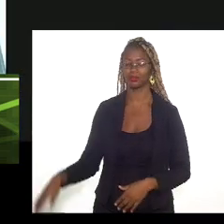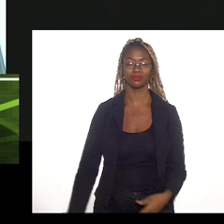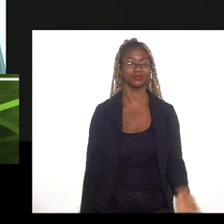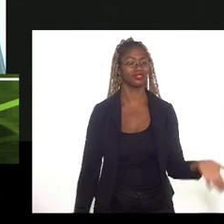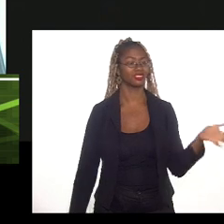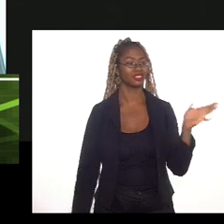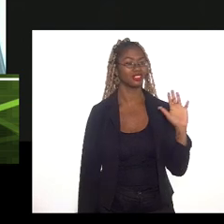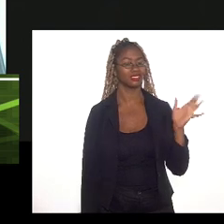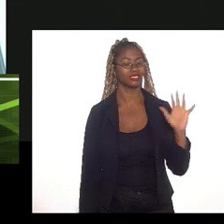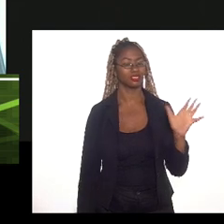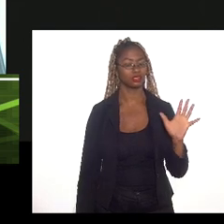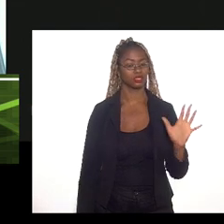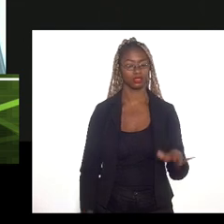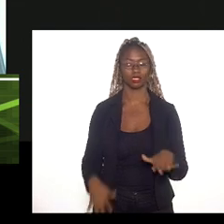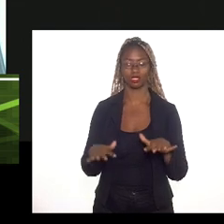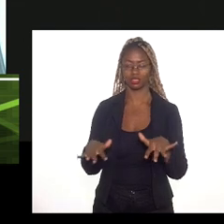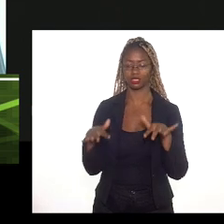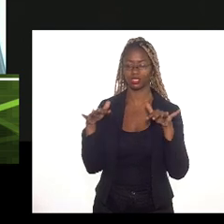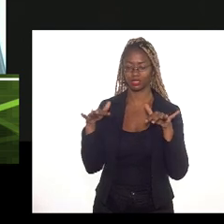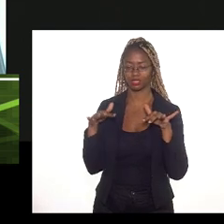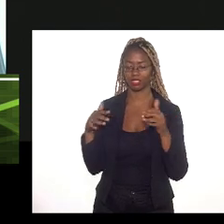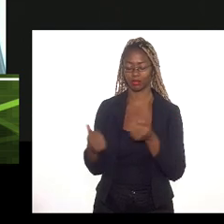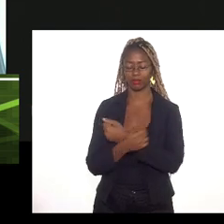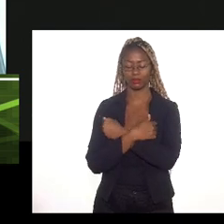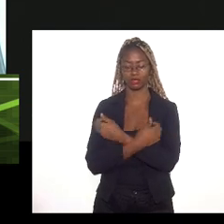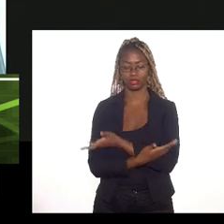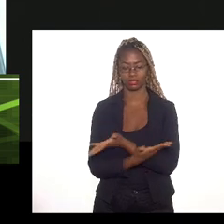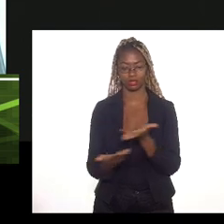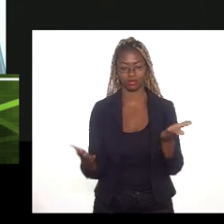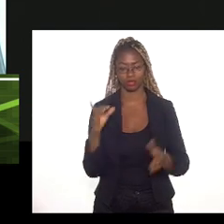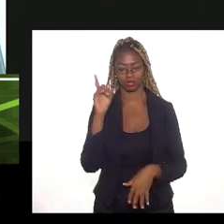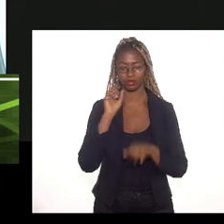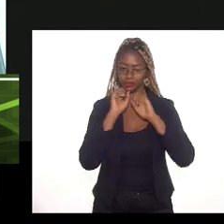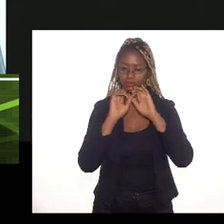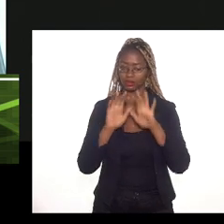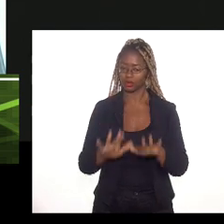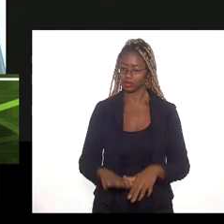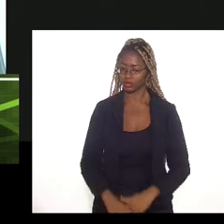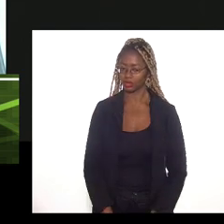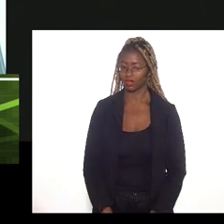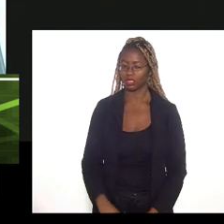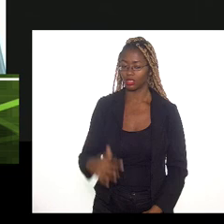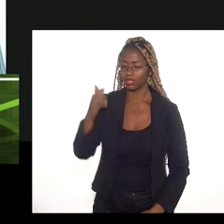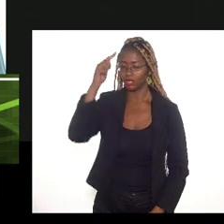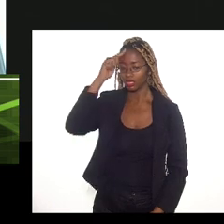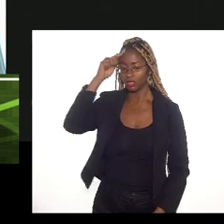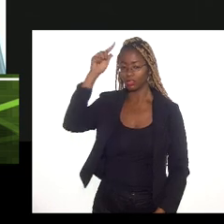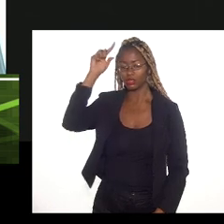logo na sessão ordinária. Um abraço a todos. Deus os abençoe. Ô, Luiz Paulo. Oi.